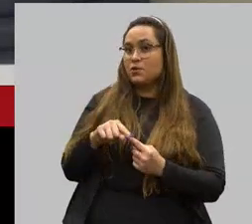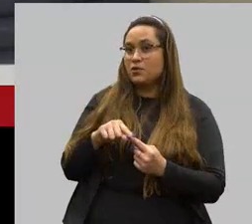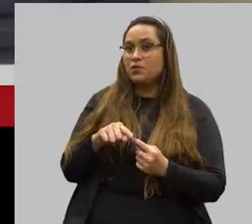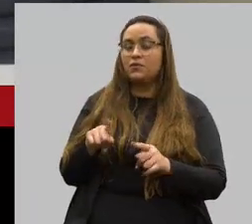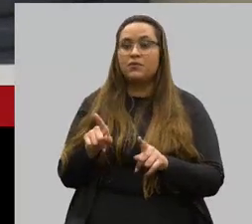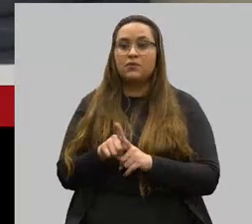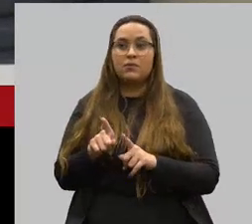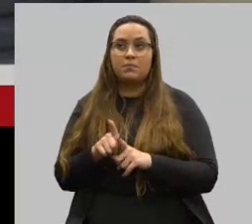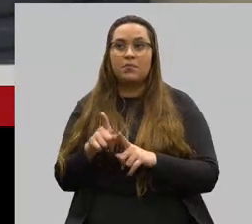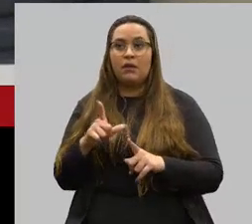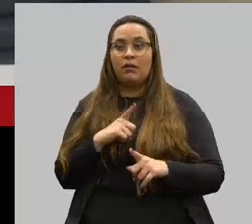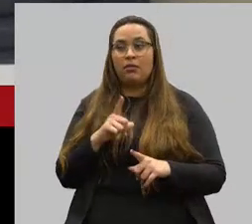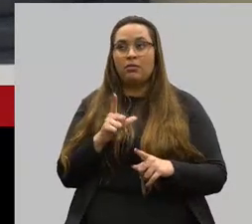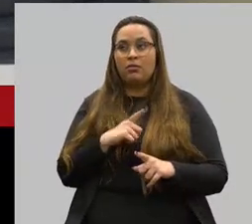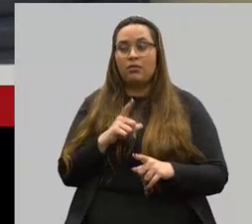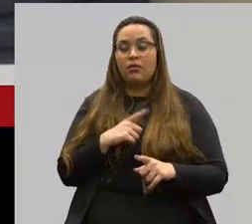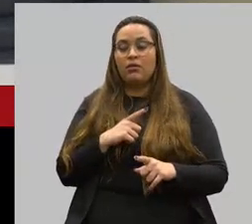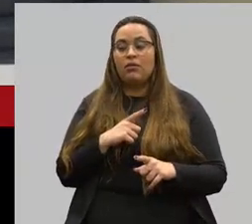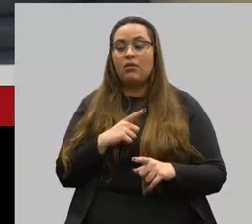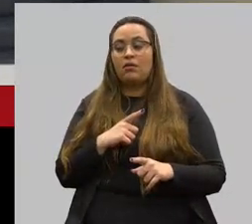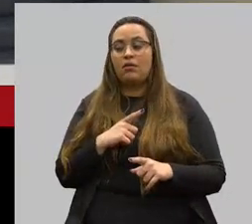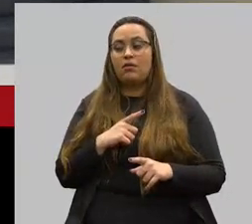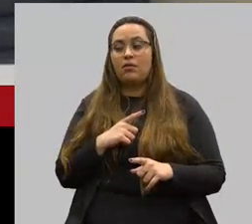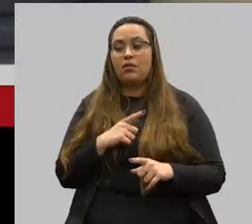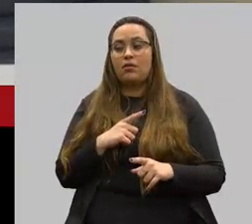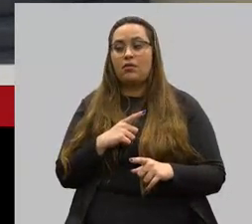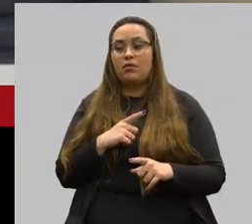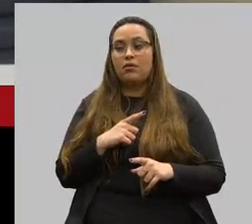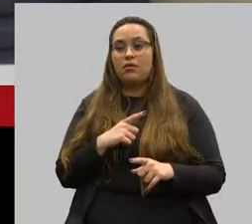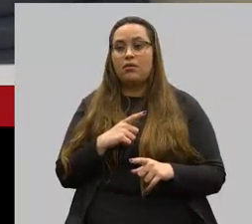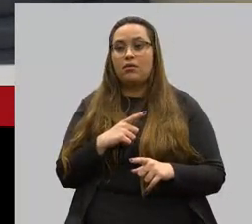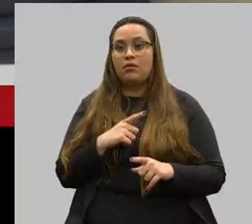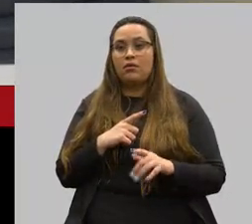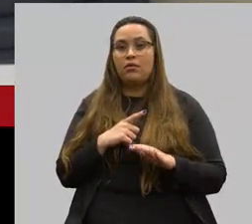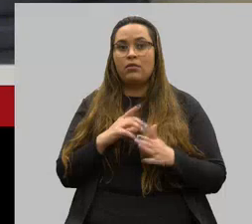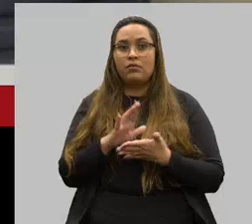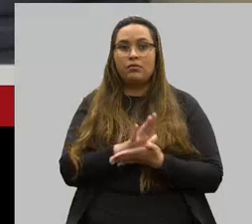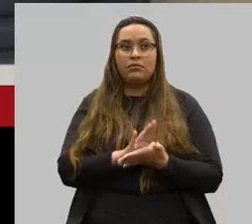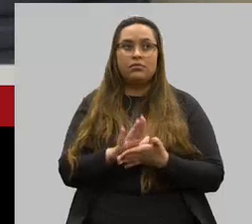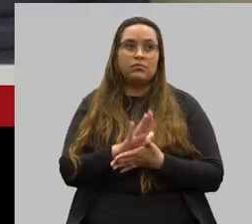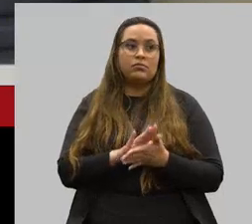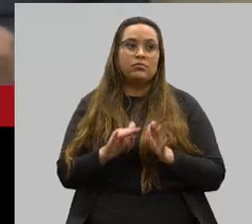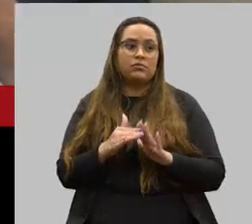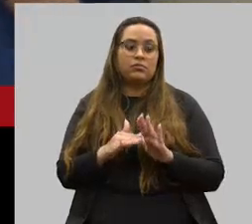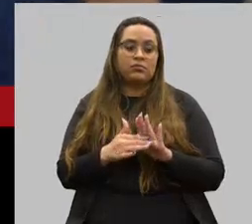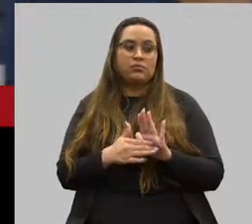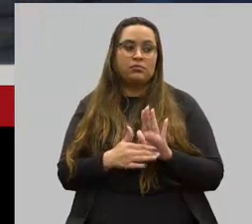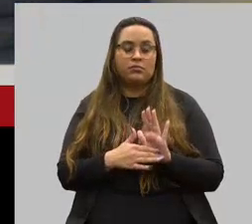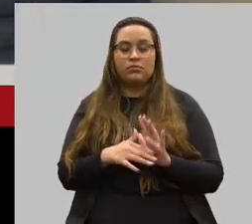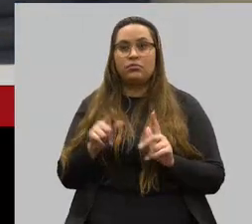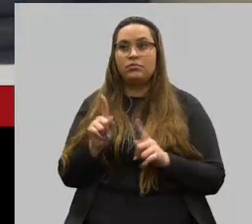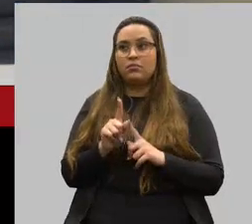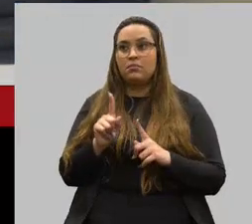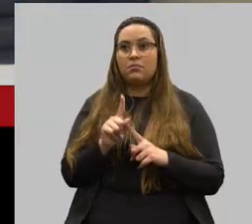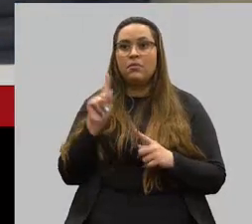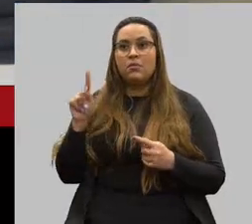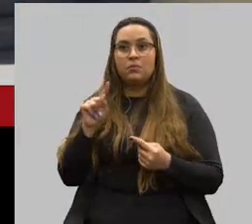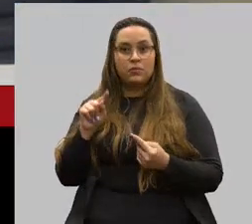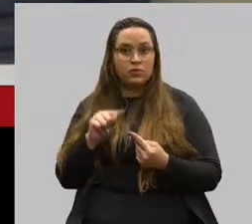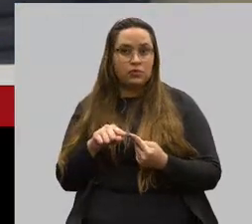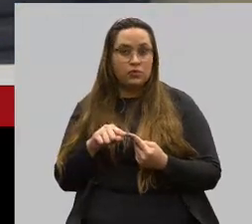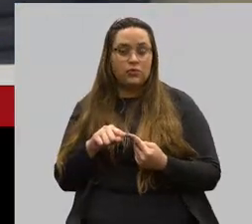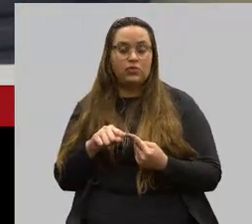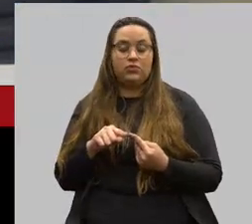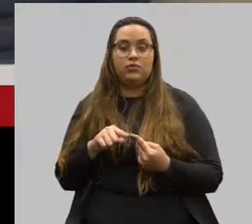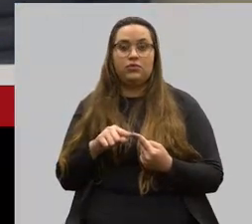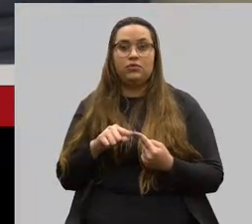dizem respeito tanto a critérios eh objetivos estrito senso né quanto subjetivos então questões dizem respeito a